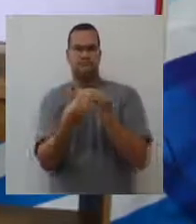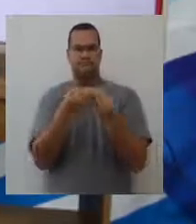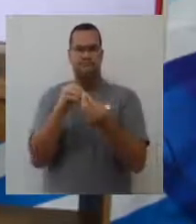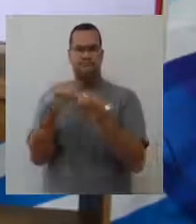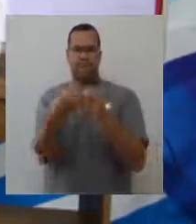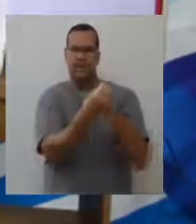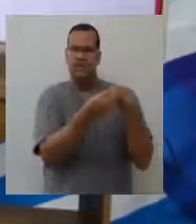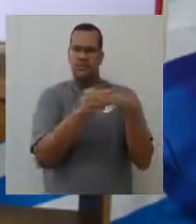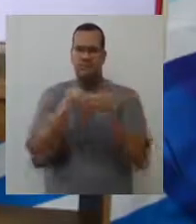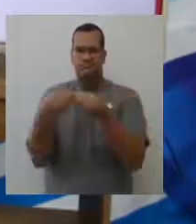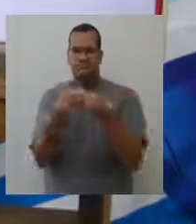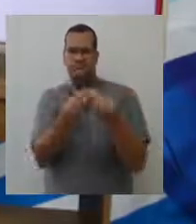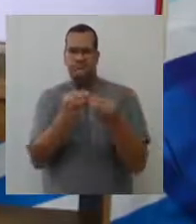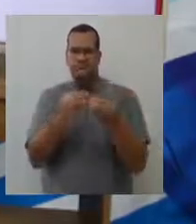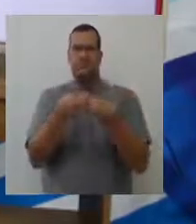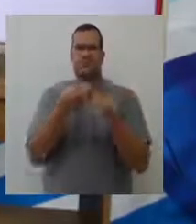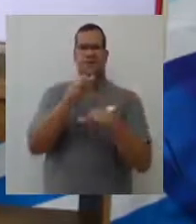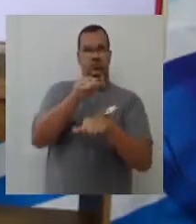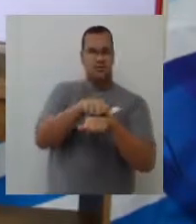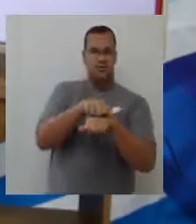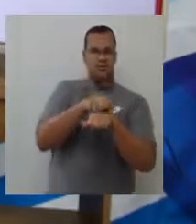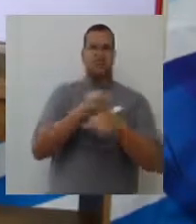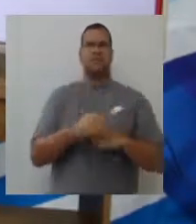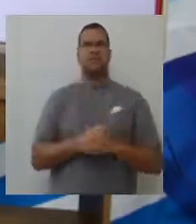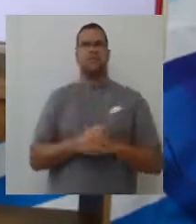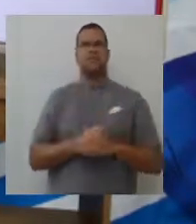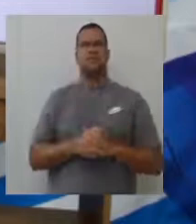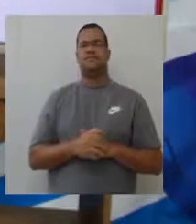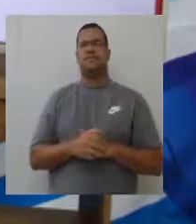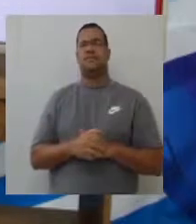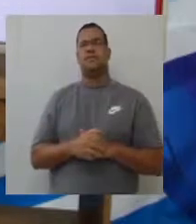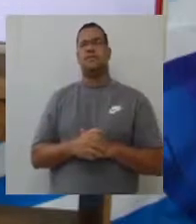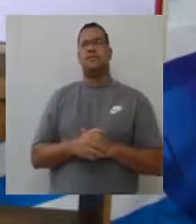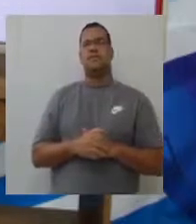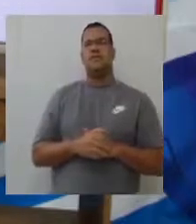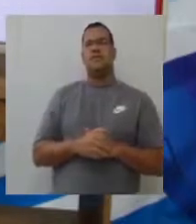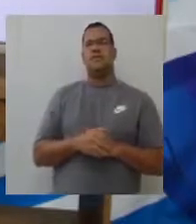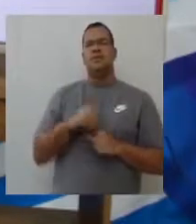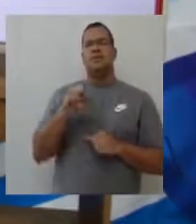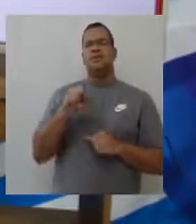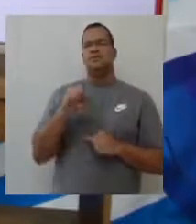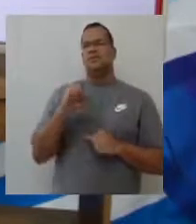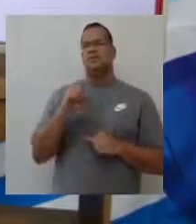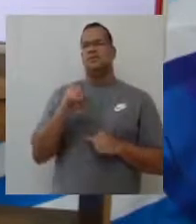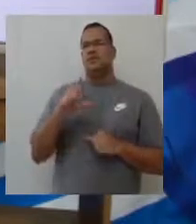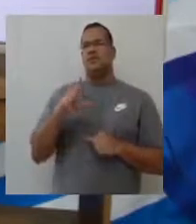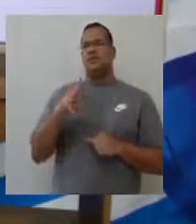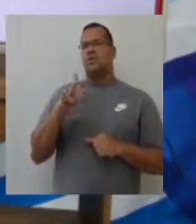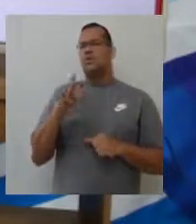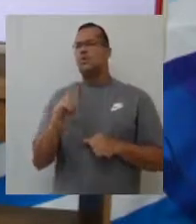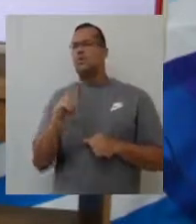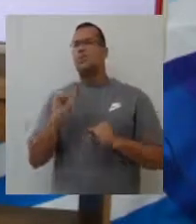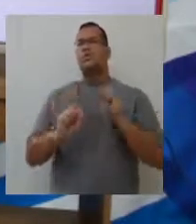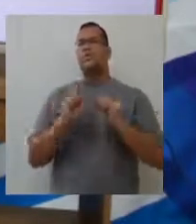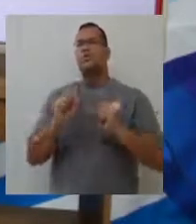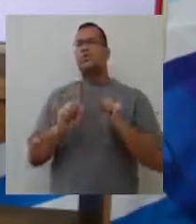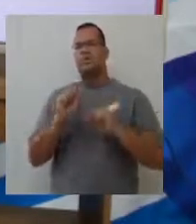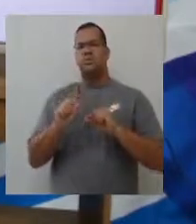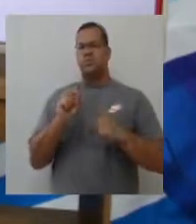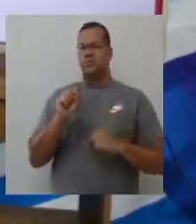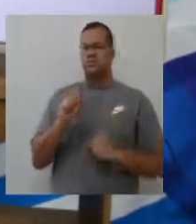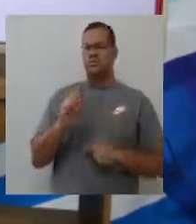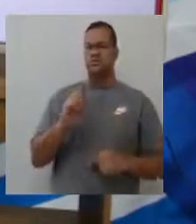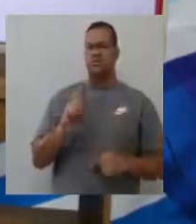a fase sólida, ok? Então vamos lá. O soluto. Pessoal, o que é soluto? O que